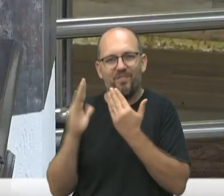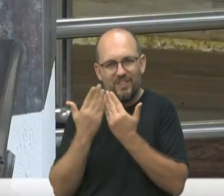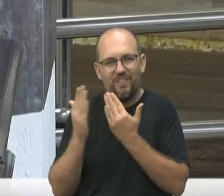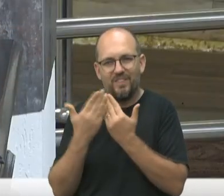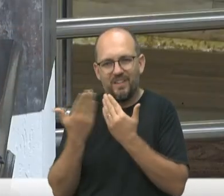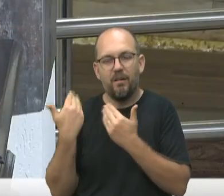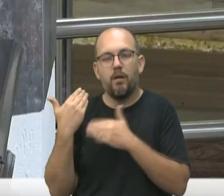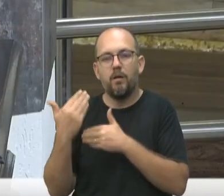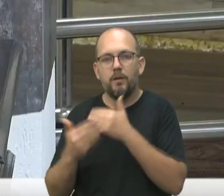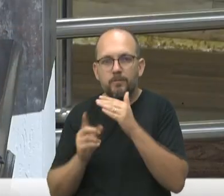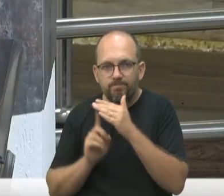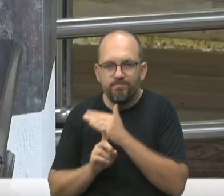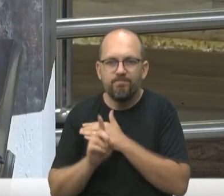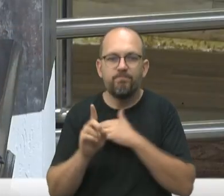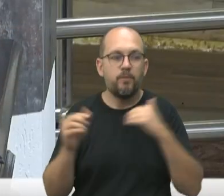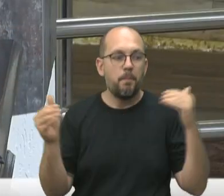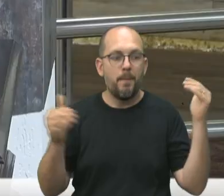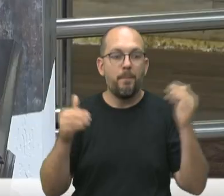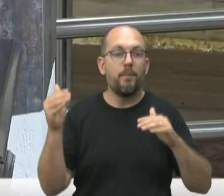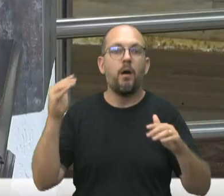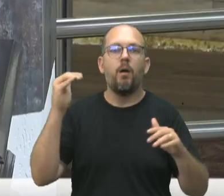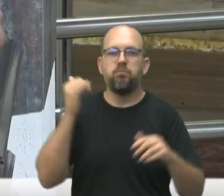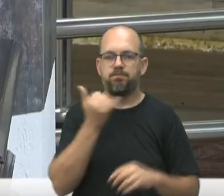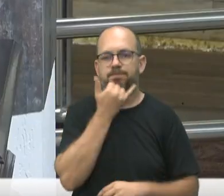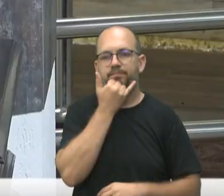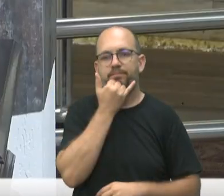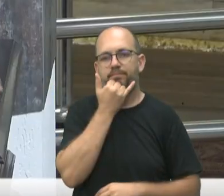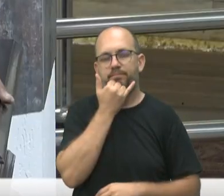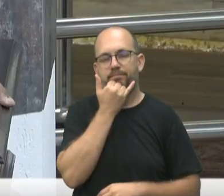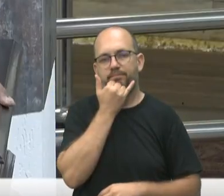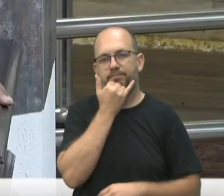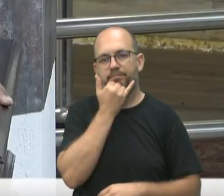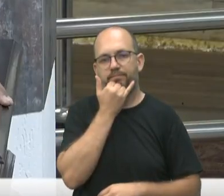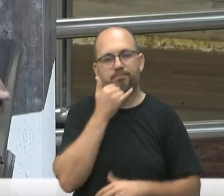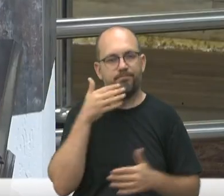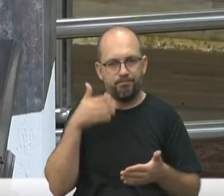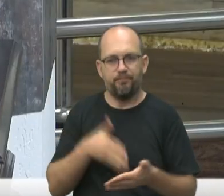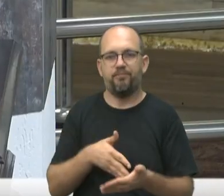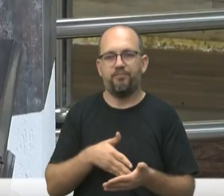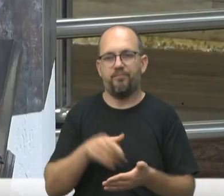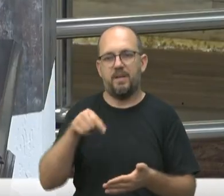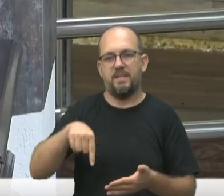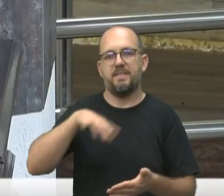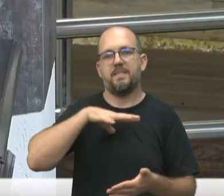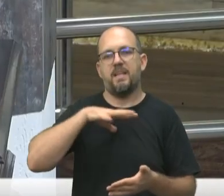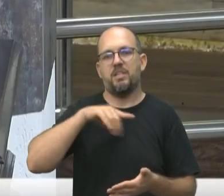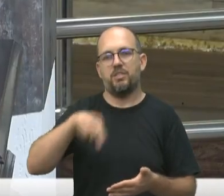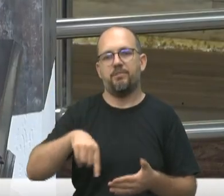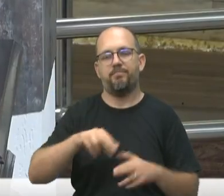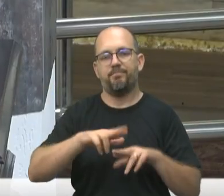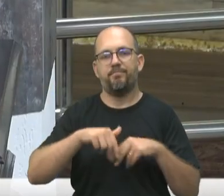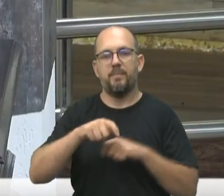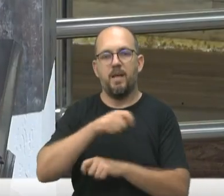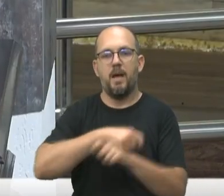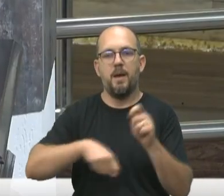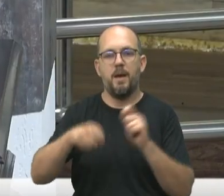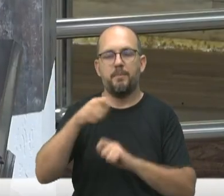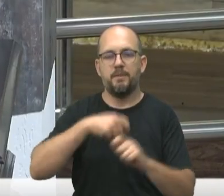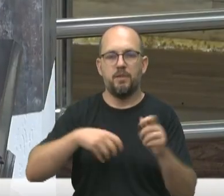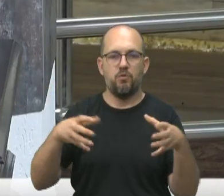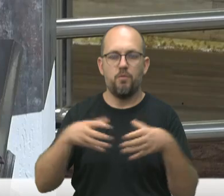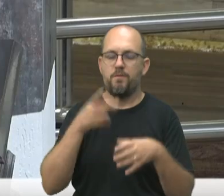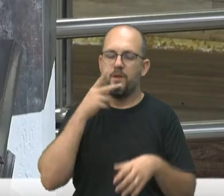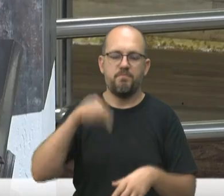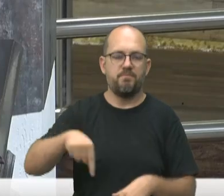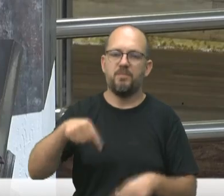gente encontrou essa barreira aqui na cidade, com uma administração falando que a cidade